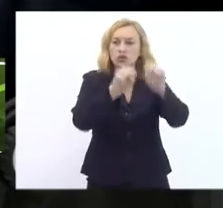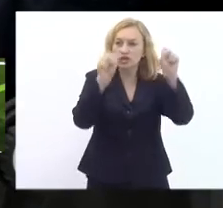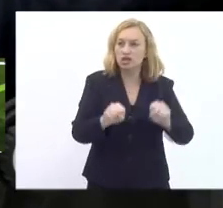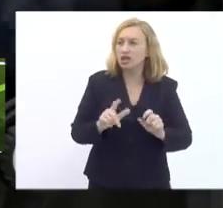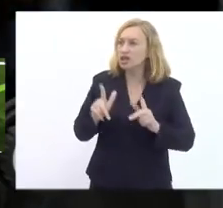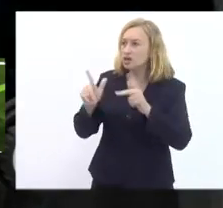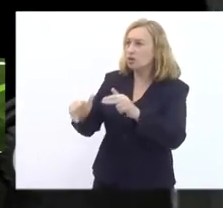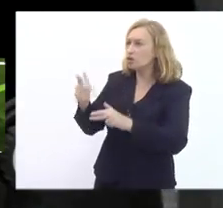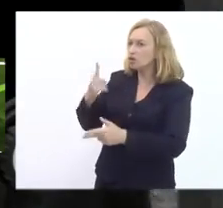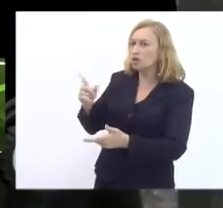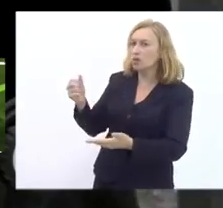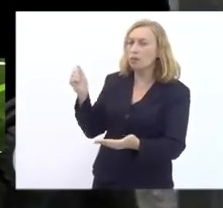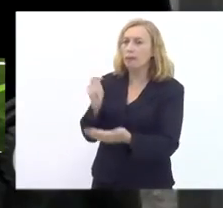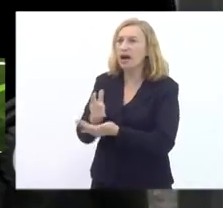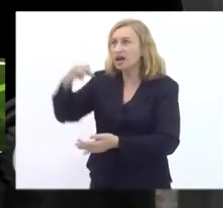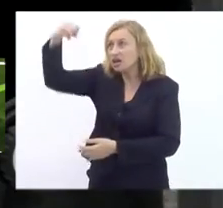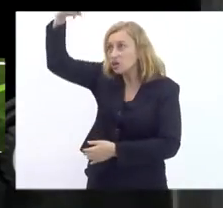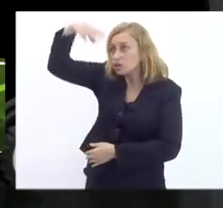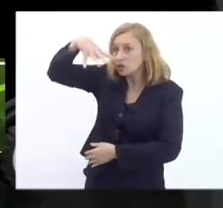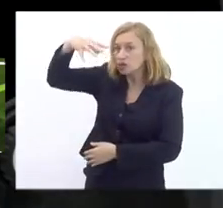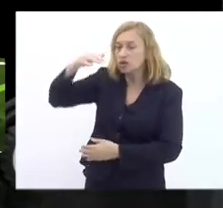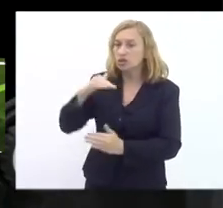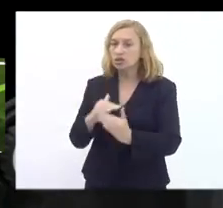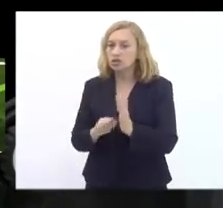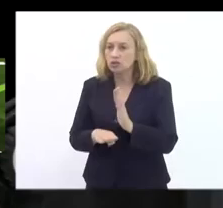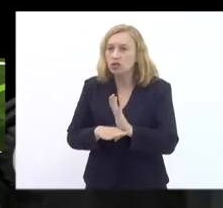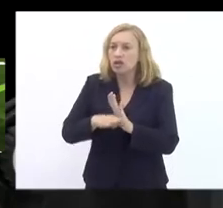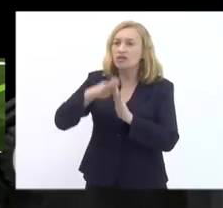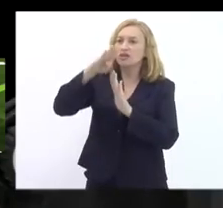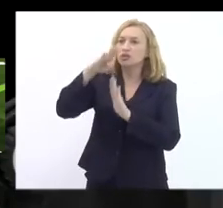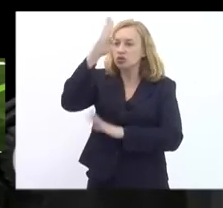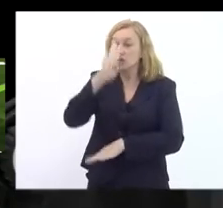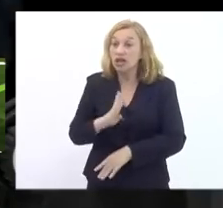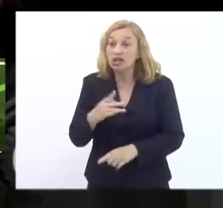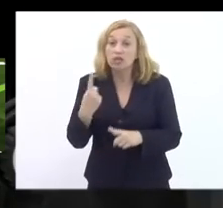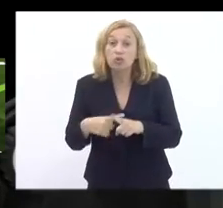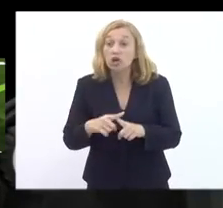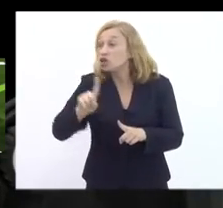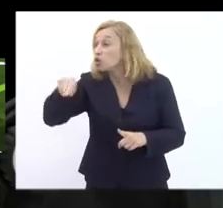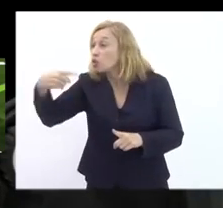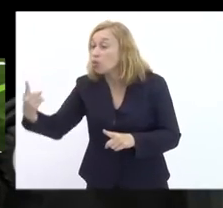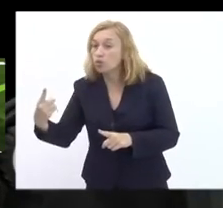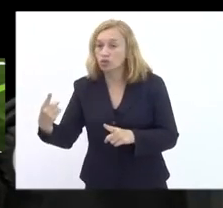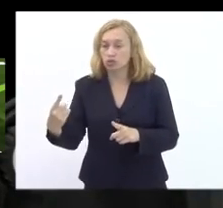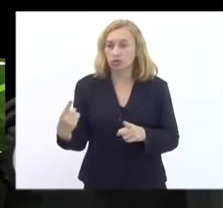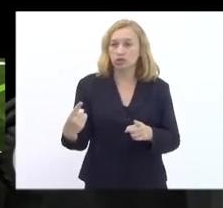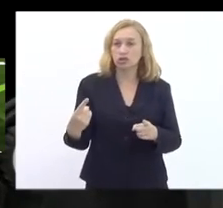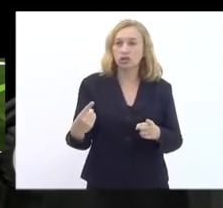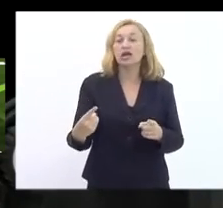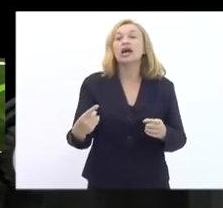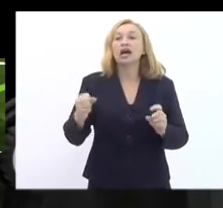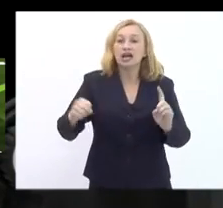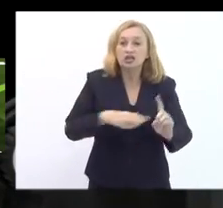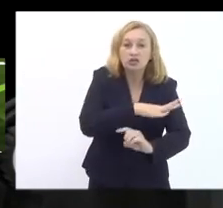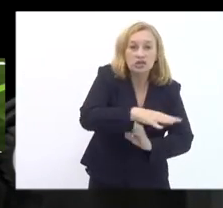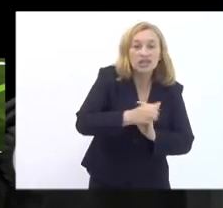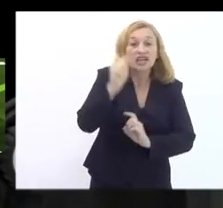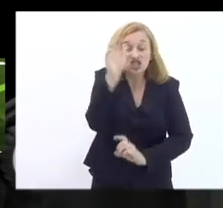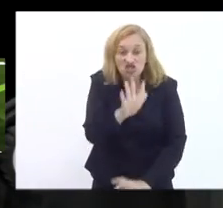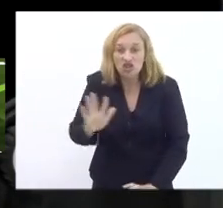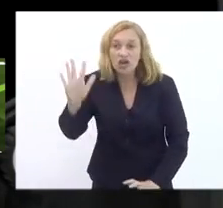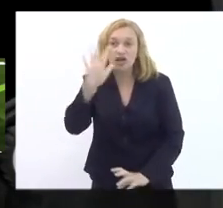a conta de luz, ninguém anda no elevador de graça, porque tem outros fatores. Então, a sociedade como um